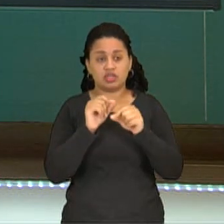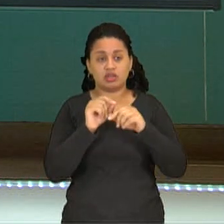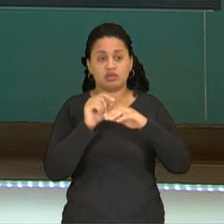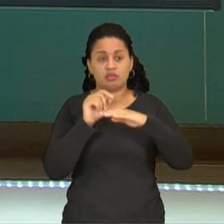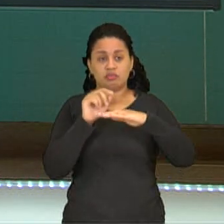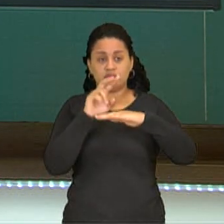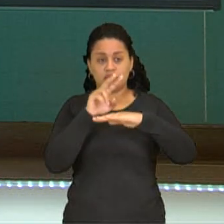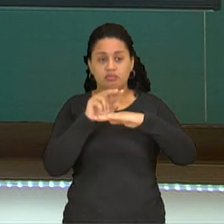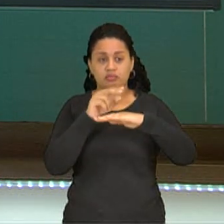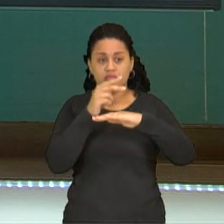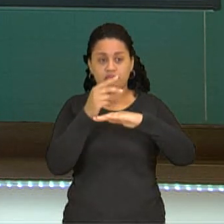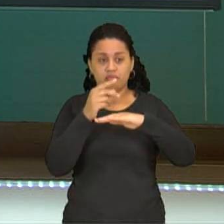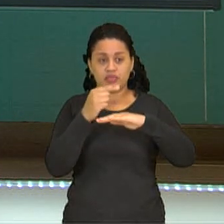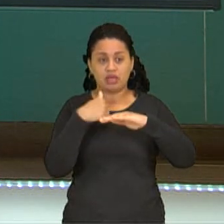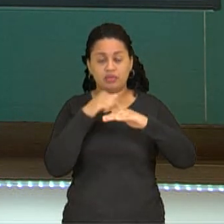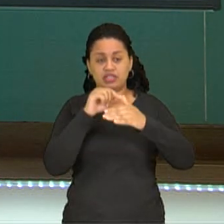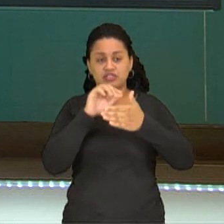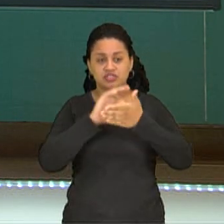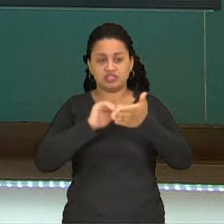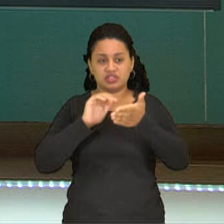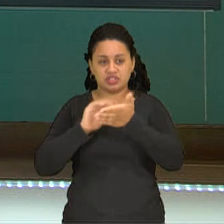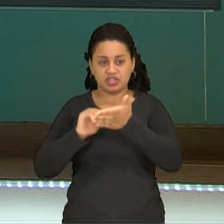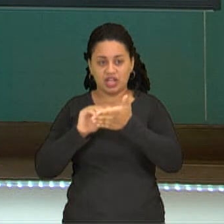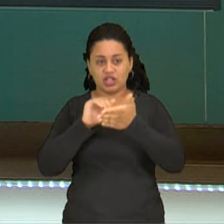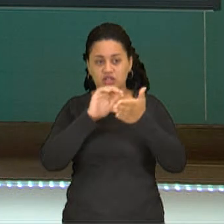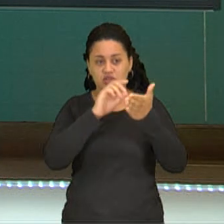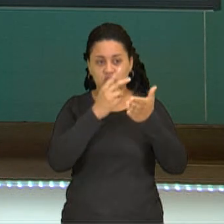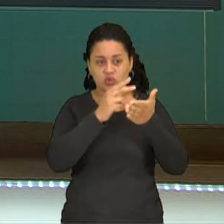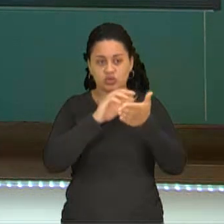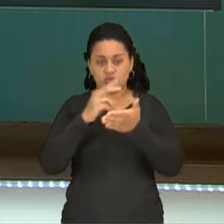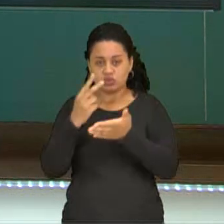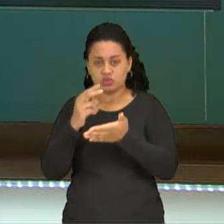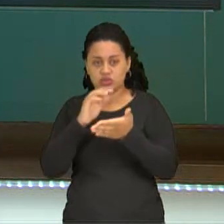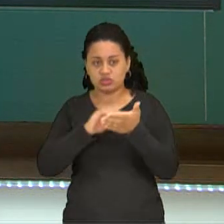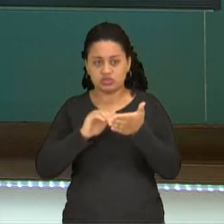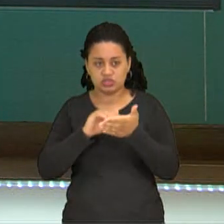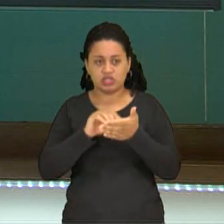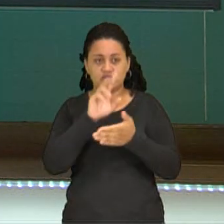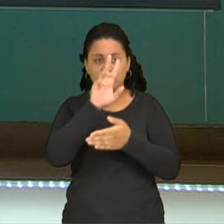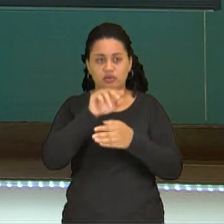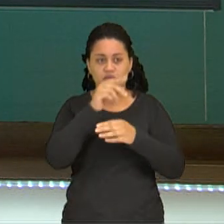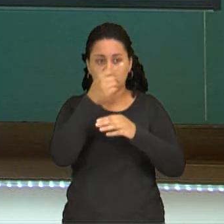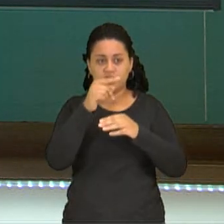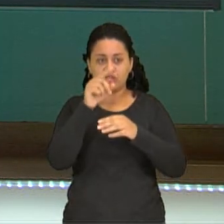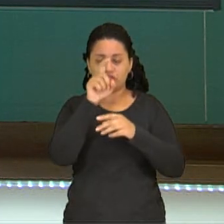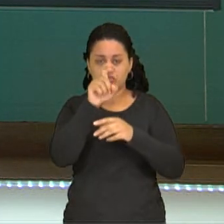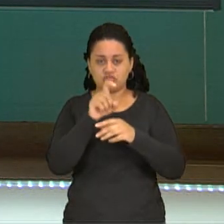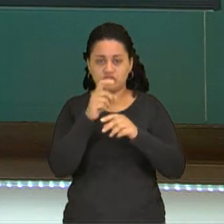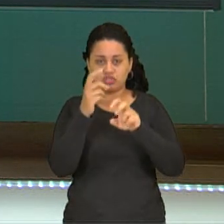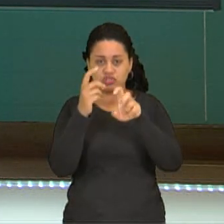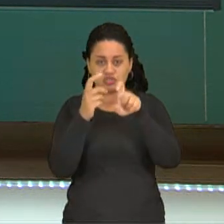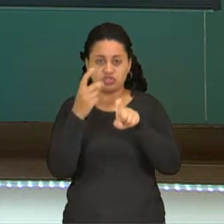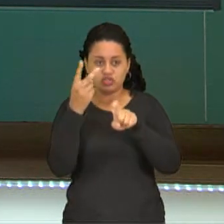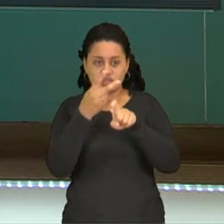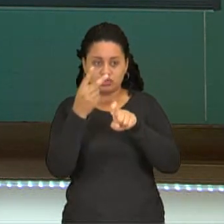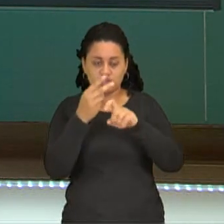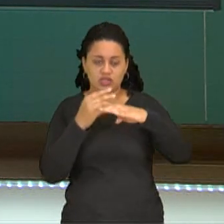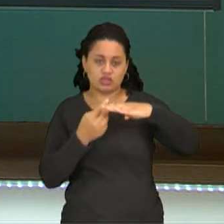2, portanto, vai dar, dá para simplificar esse 2 com esse 2, vai ficar πx ao quadrado sobre